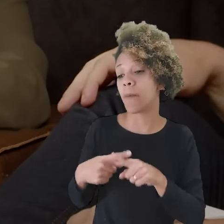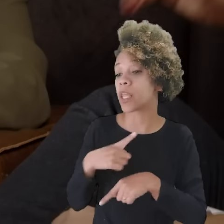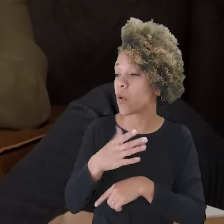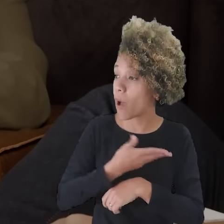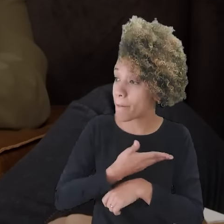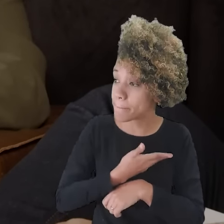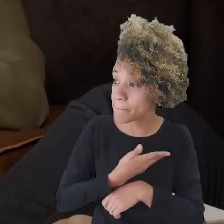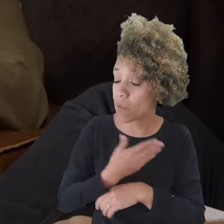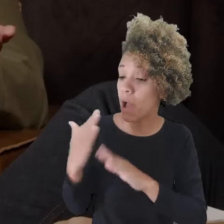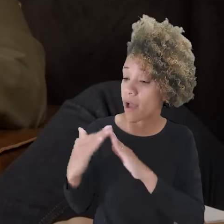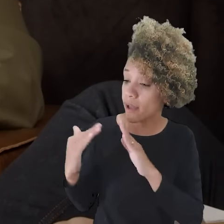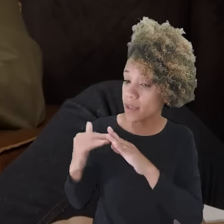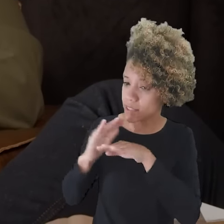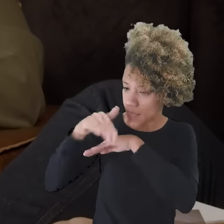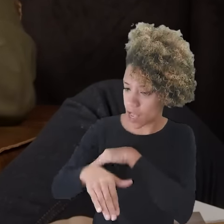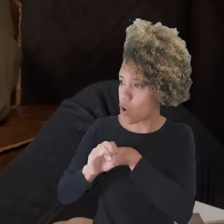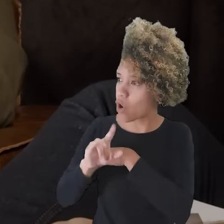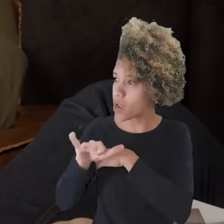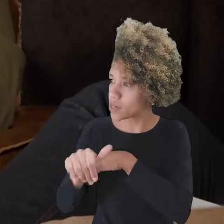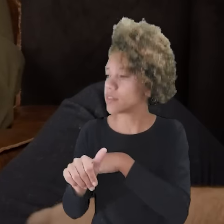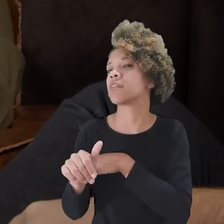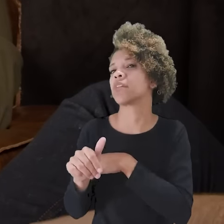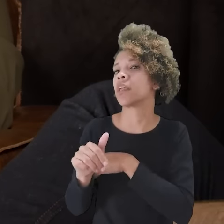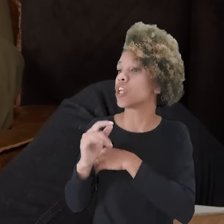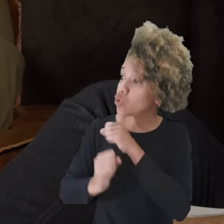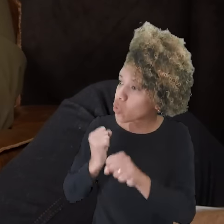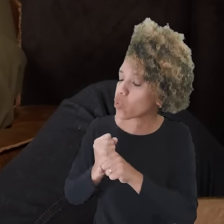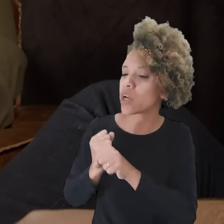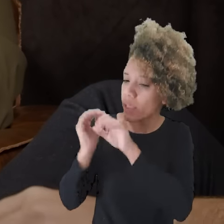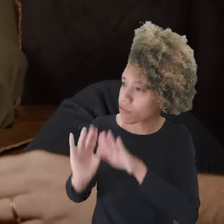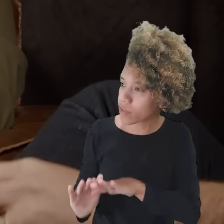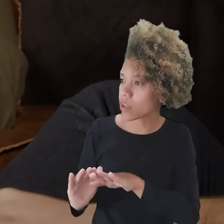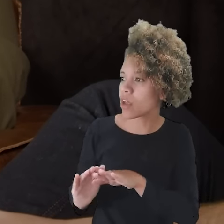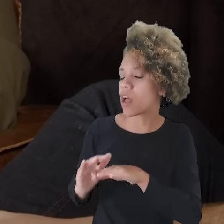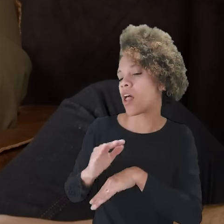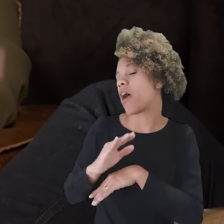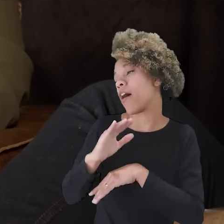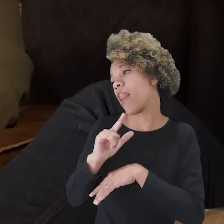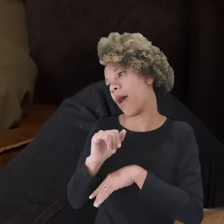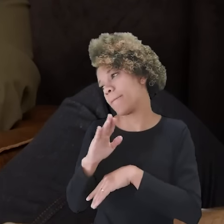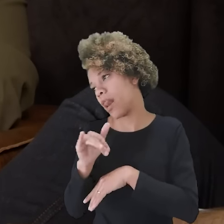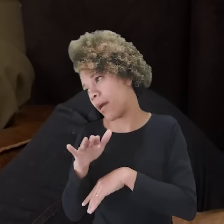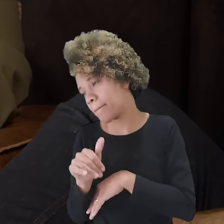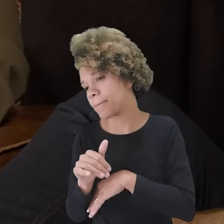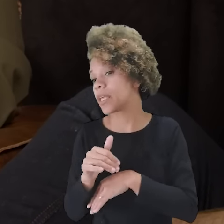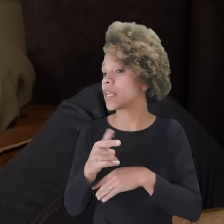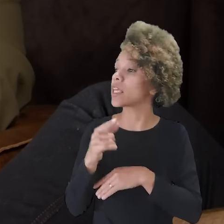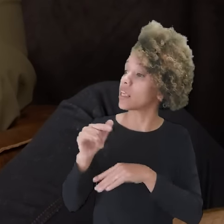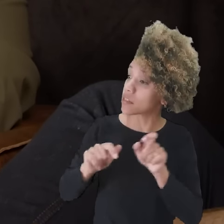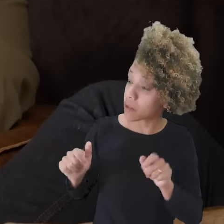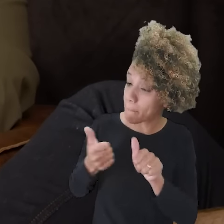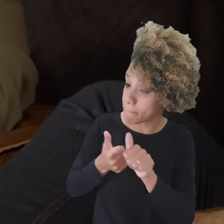eu tenho um amigo que ele tem uma uma casa que fica na ladeira de Olinda e todo ano a gente fica meio nessa mesma casa que a casa da babilac que os caras do bicho ficam na casa